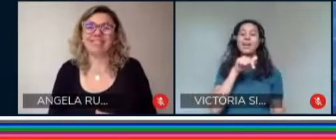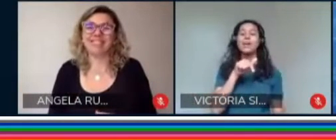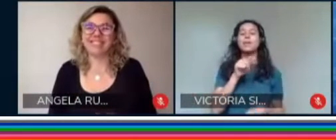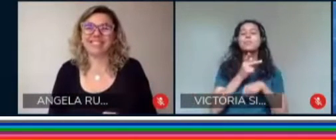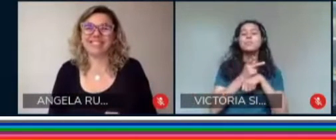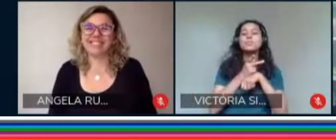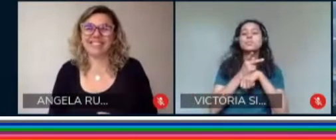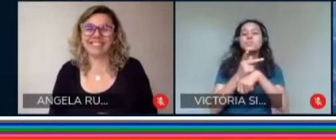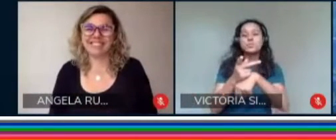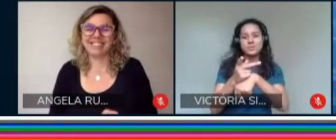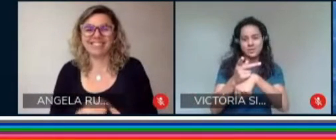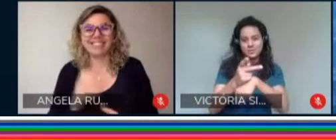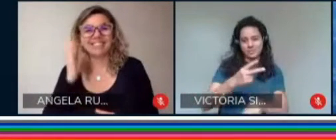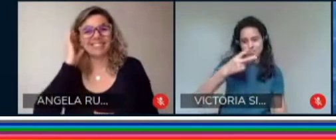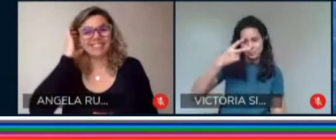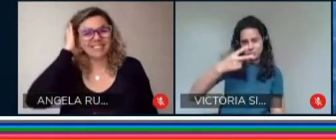né?